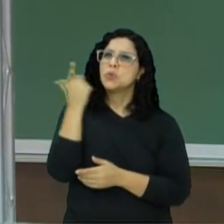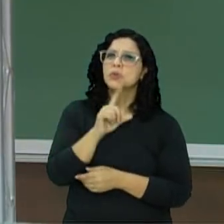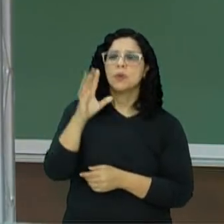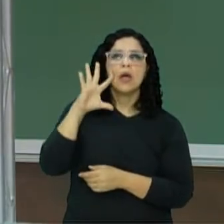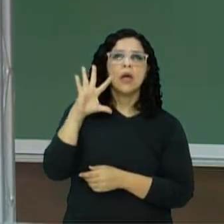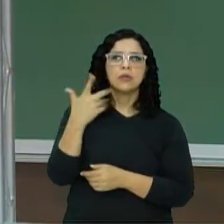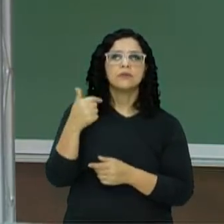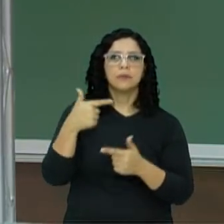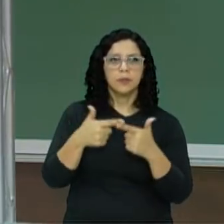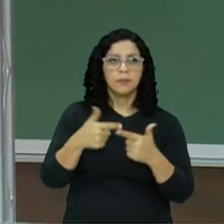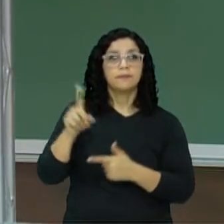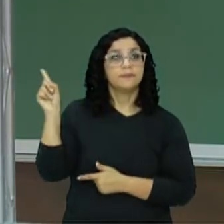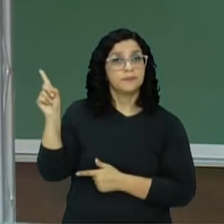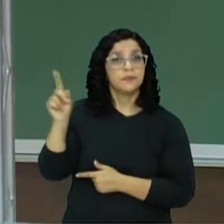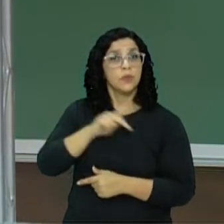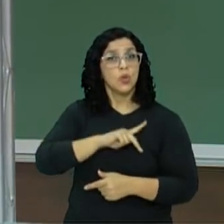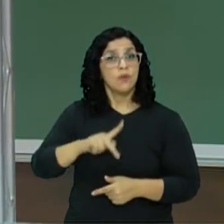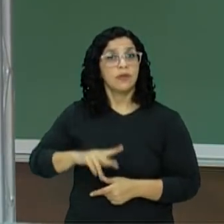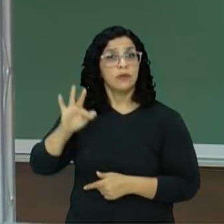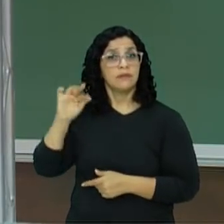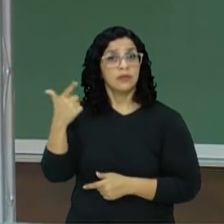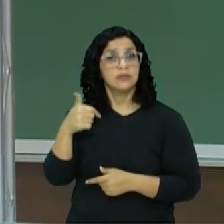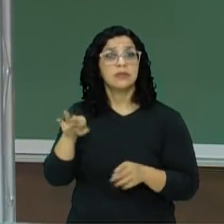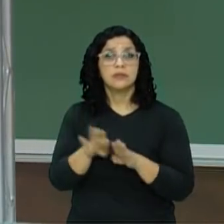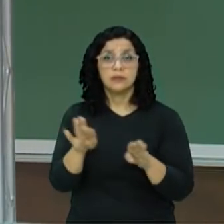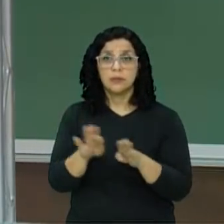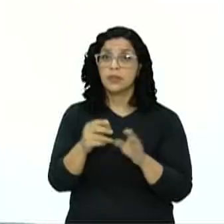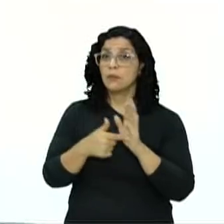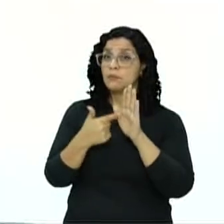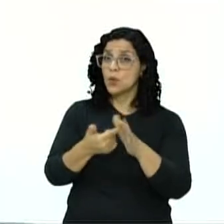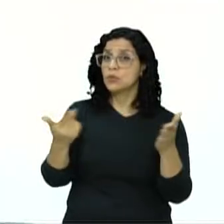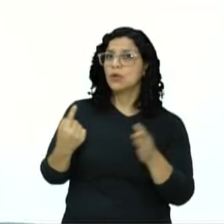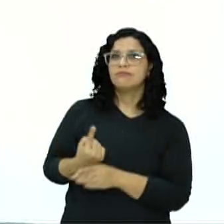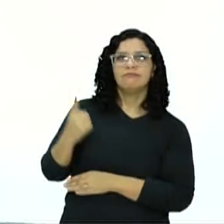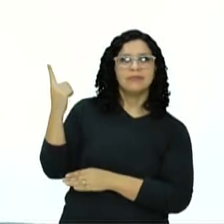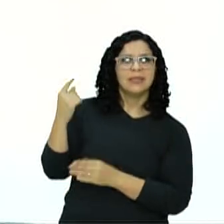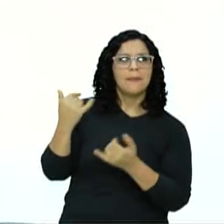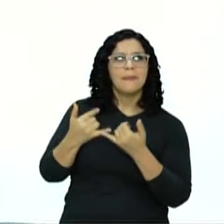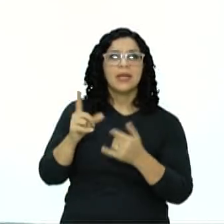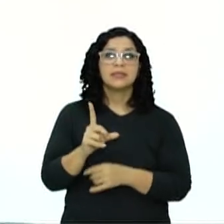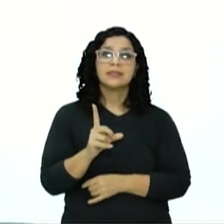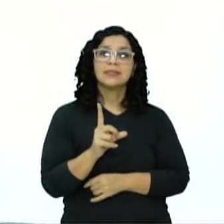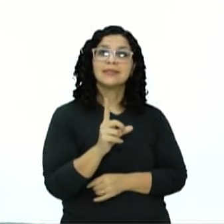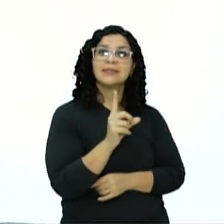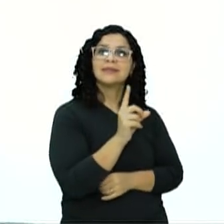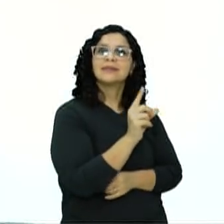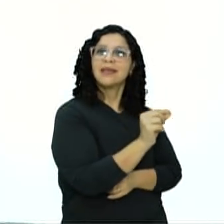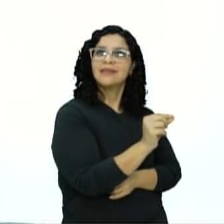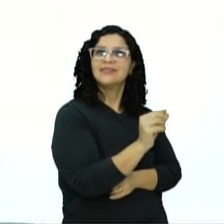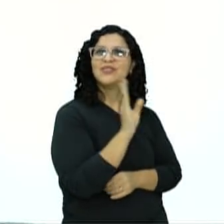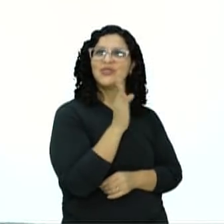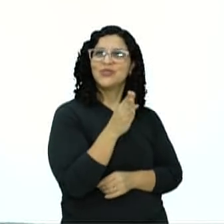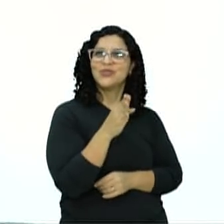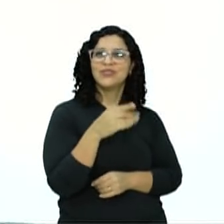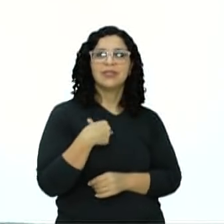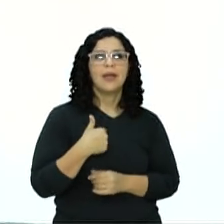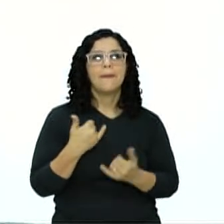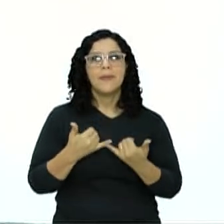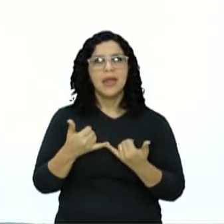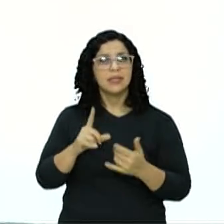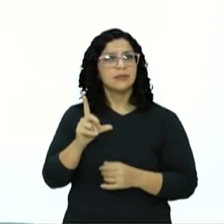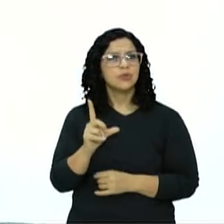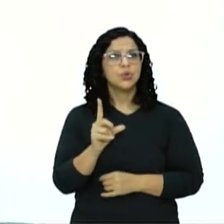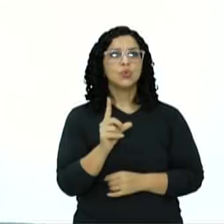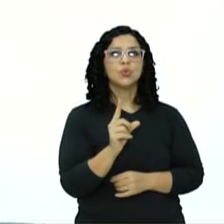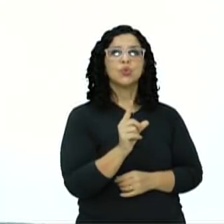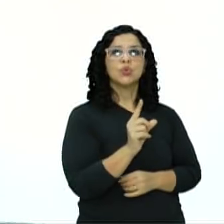2002. Então, o governo Fernando Henrique Cardoso, que está aqui nessa imagem, meio que saindo de cena, isso, o governo dele saiu